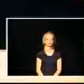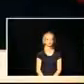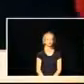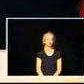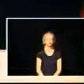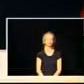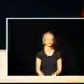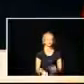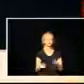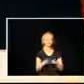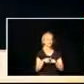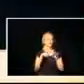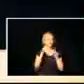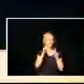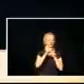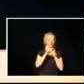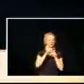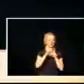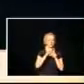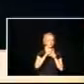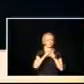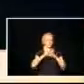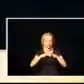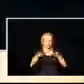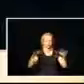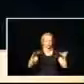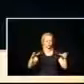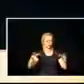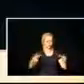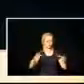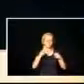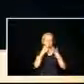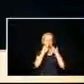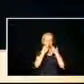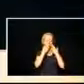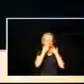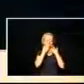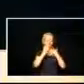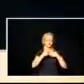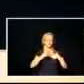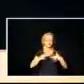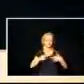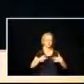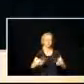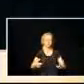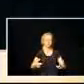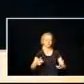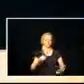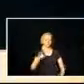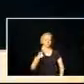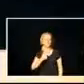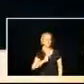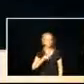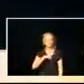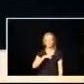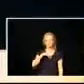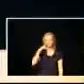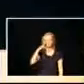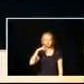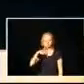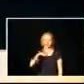inativos, principalmente esse olhar especial para os aposentados. Inúmeras vezes nós recebemos demandas